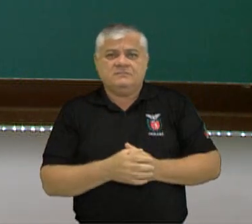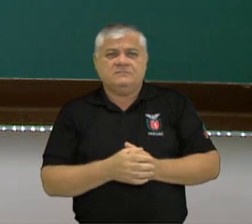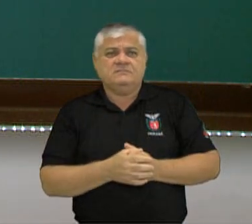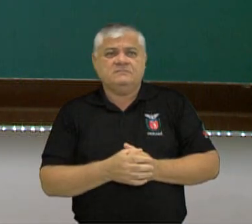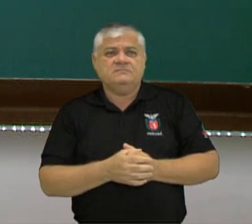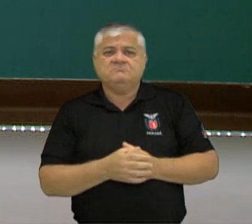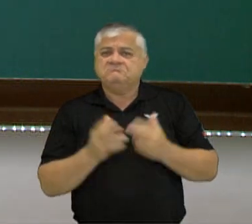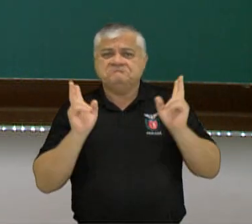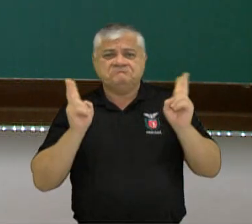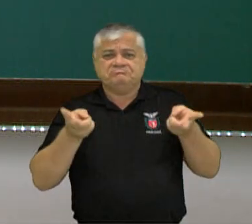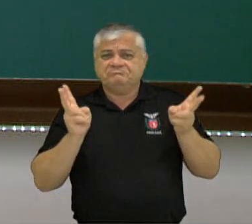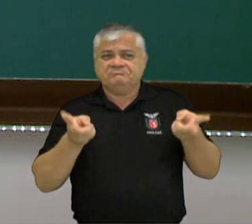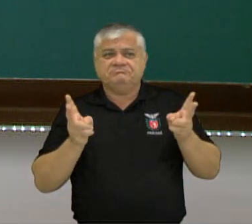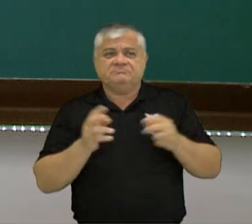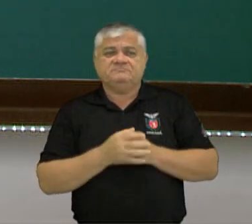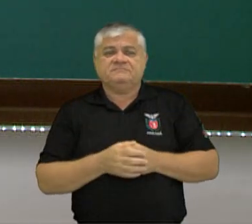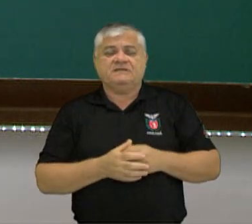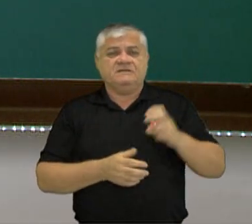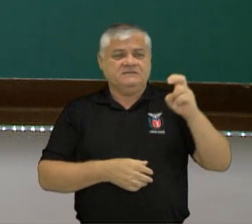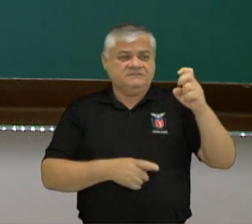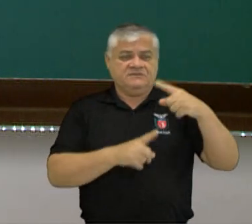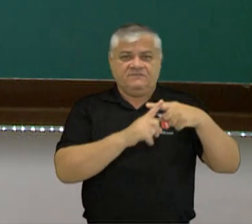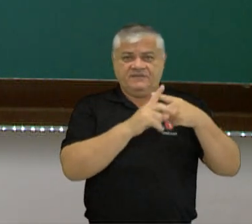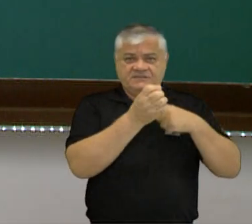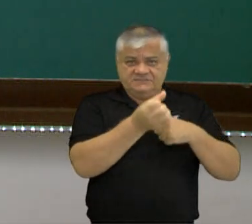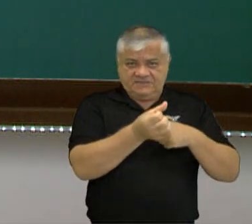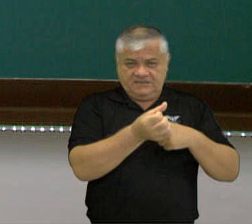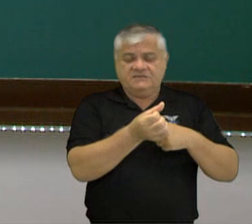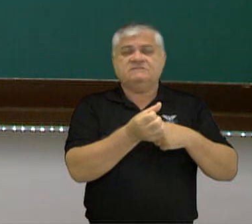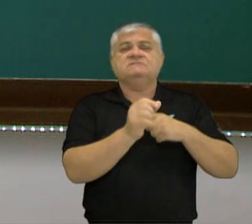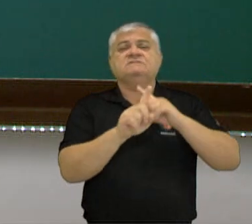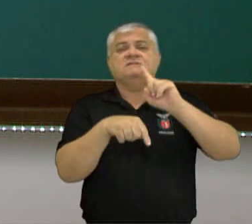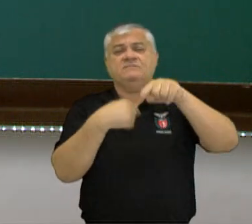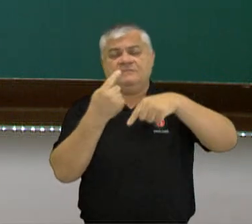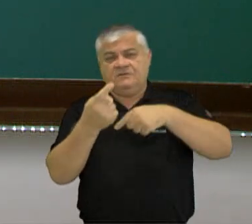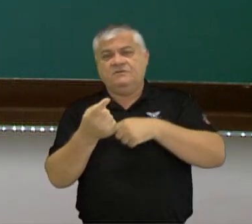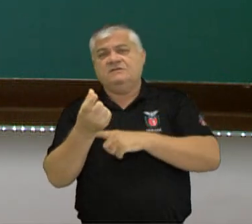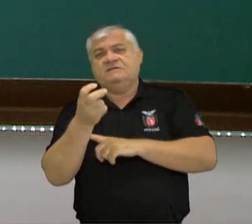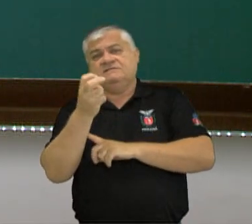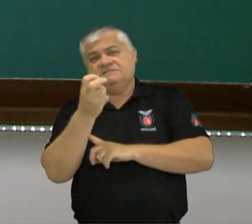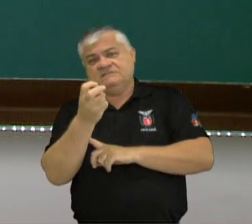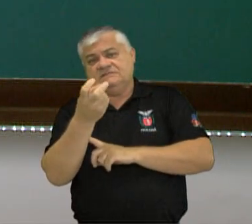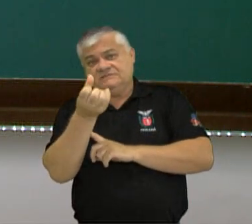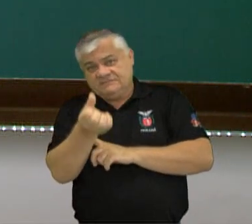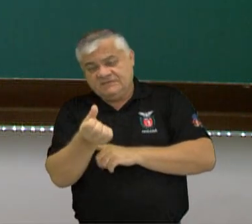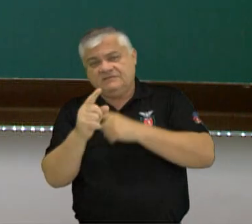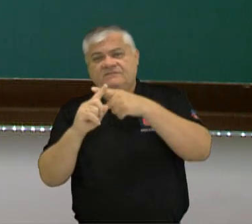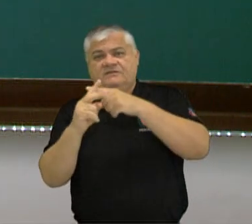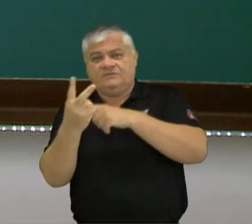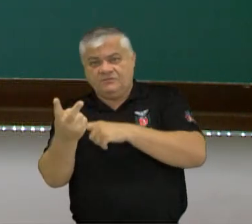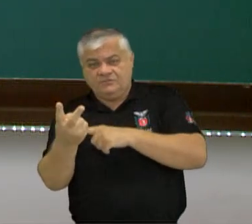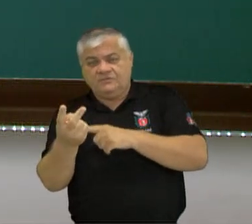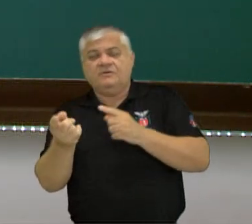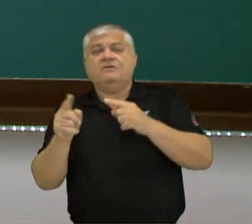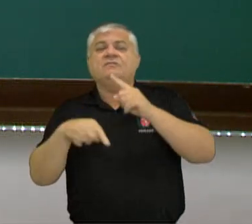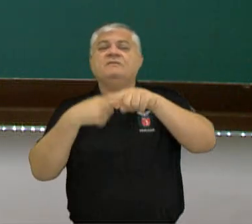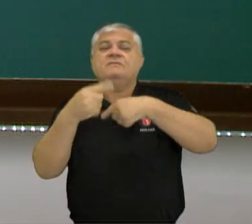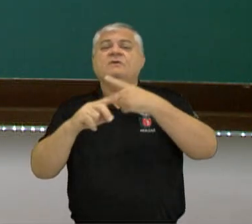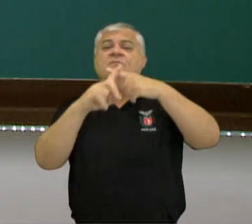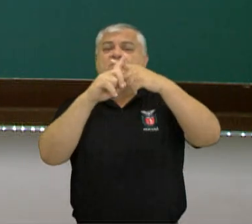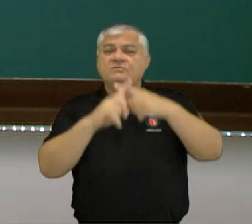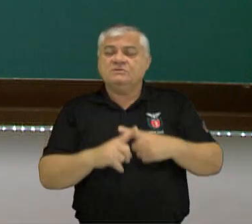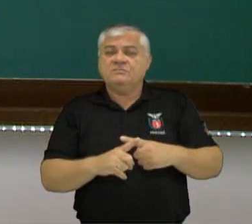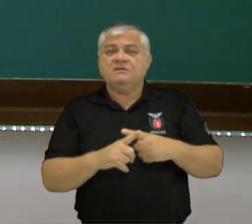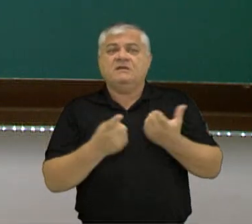né? O mesmo resultado. Então, se eu fazer 5 vezes 6 primeiro, ou fazer o 6 vezes o 2 primeiro, e depois multiplicar pelo número